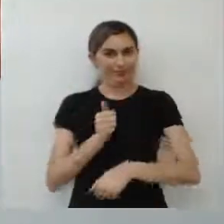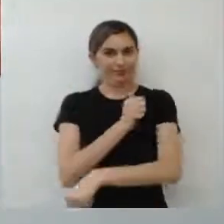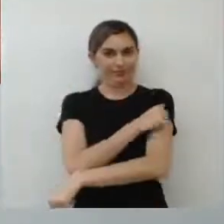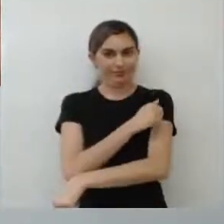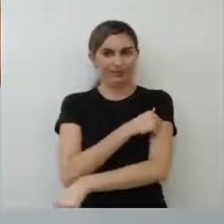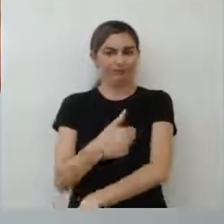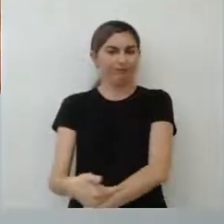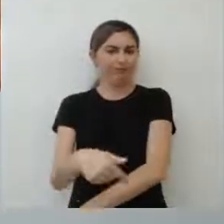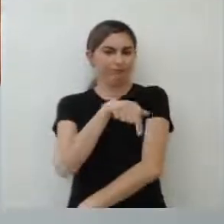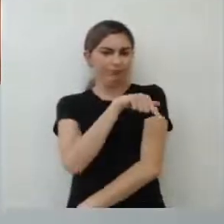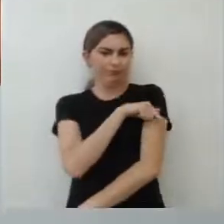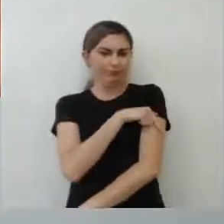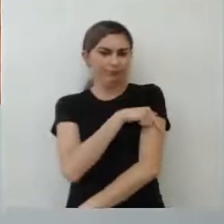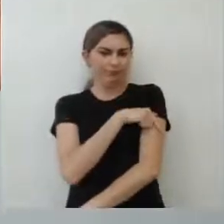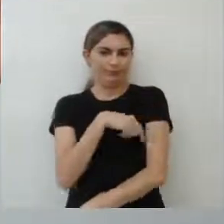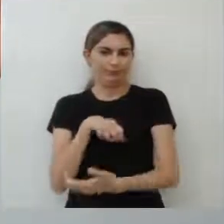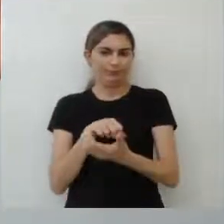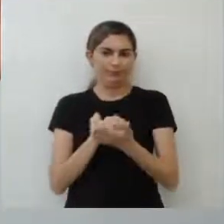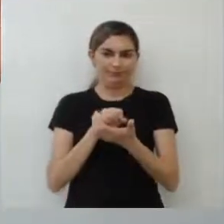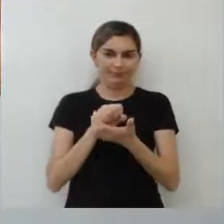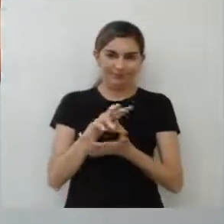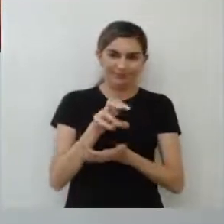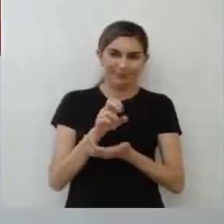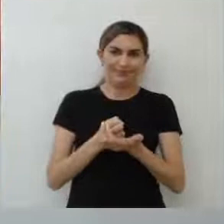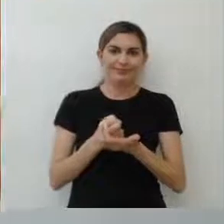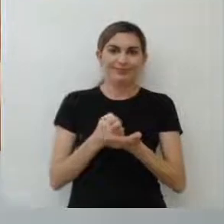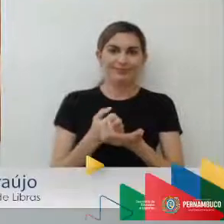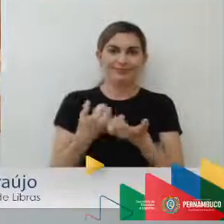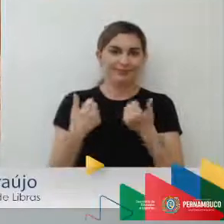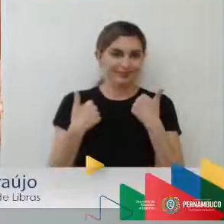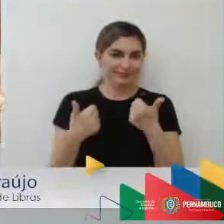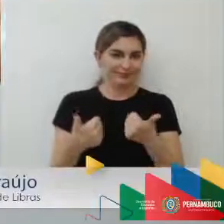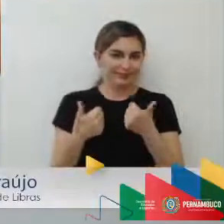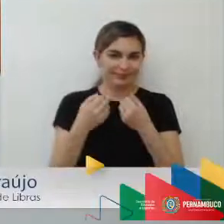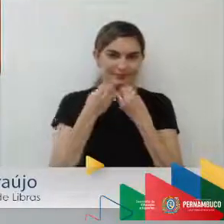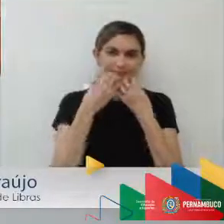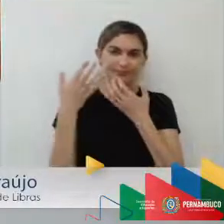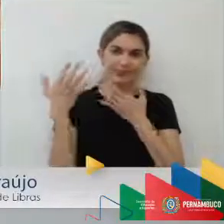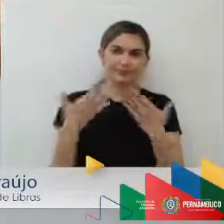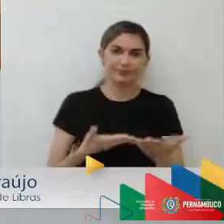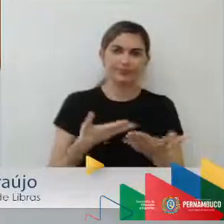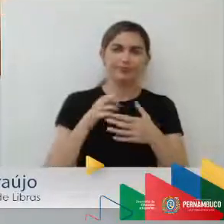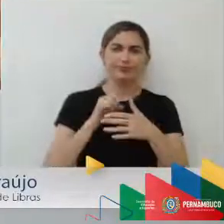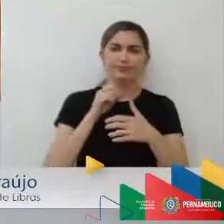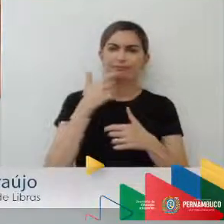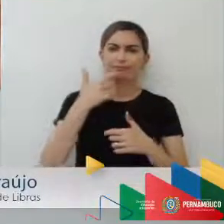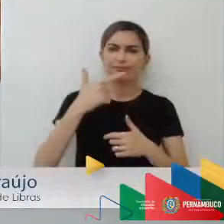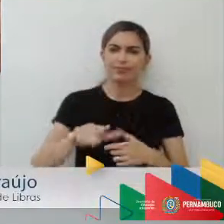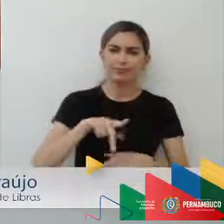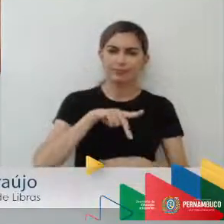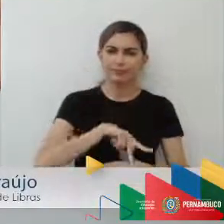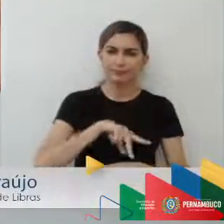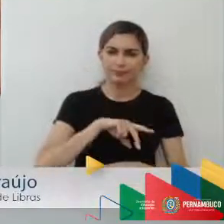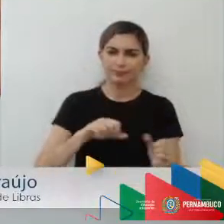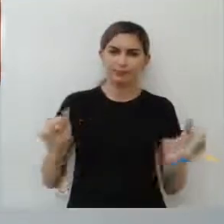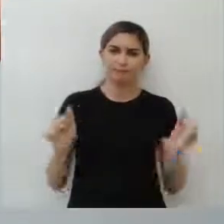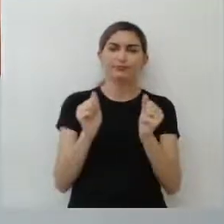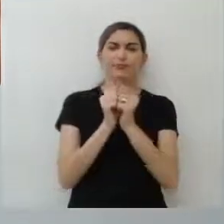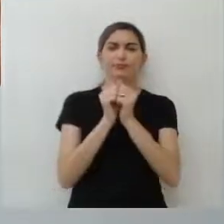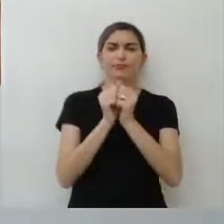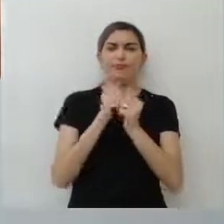estudantes do sétimo ano do ensino fundamental, sejam bem-vindos a mais uma aula de língua portuguesa